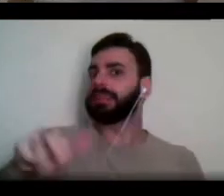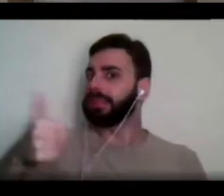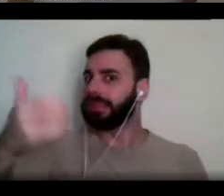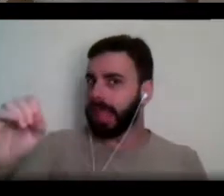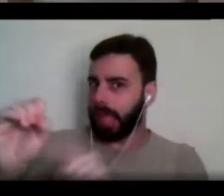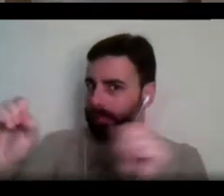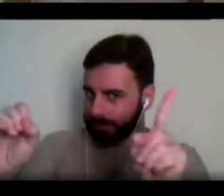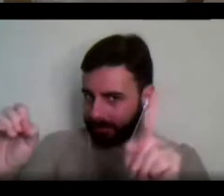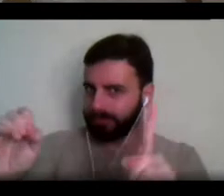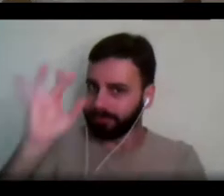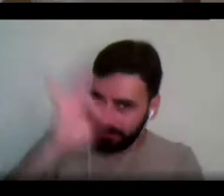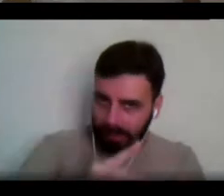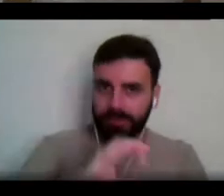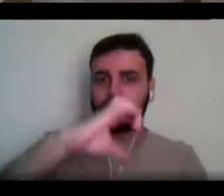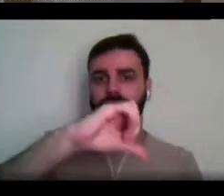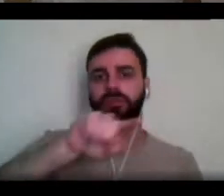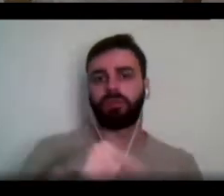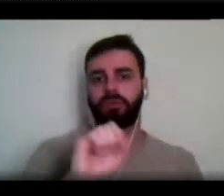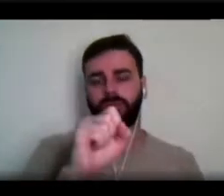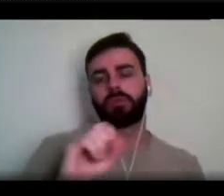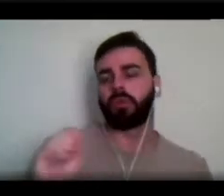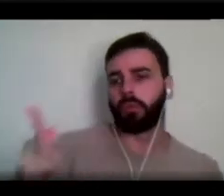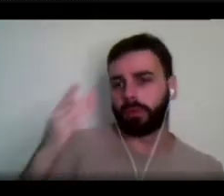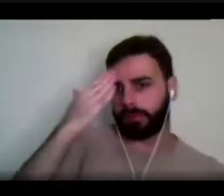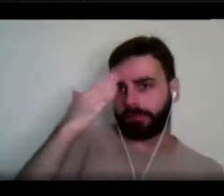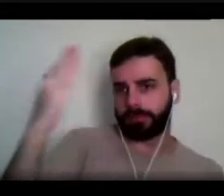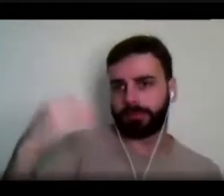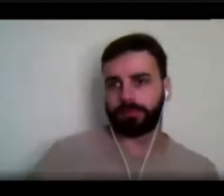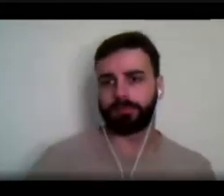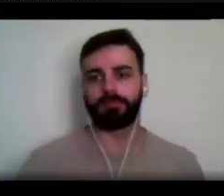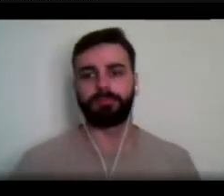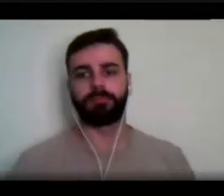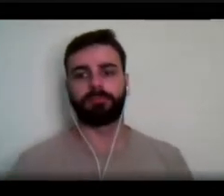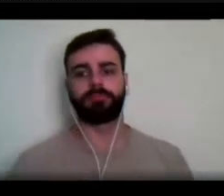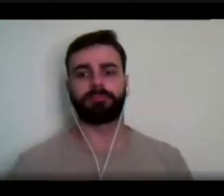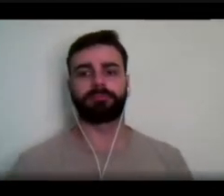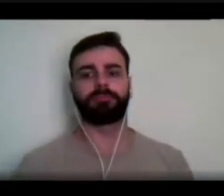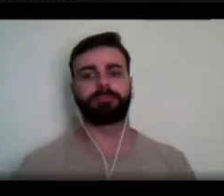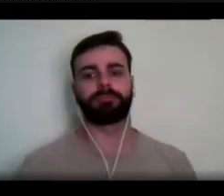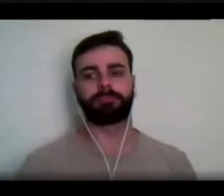Não é 10. Tá bom? Tá bem, obrigado.